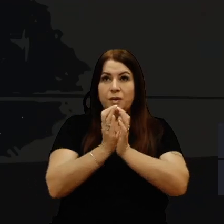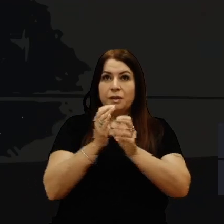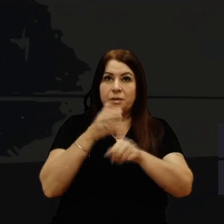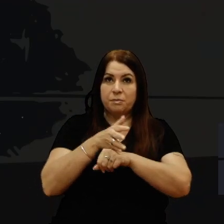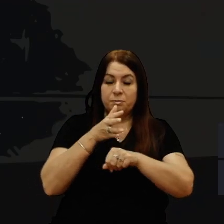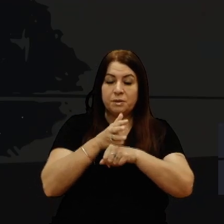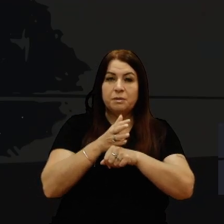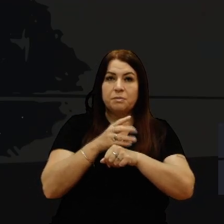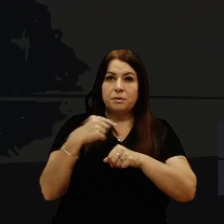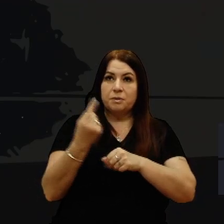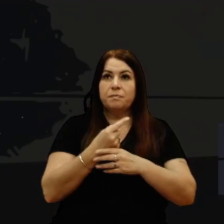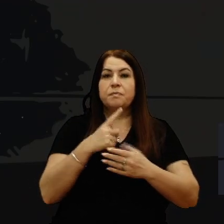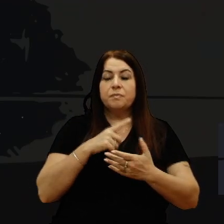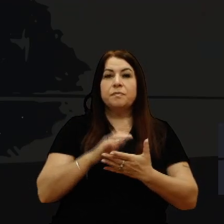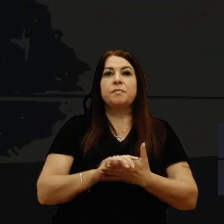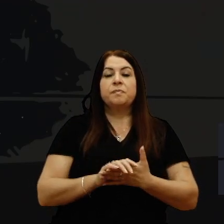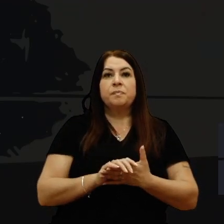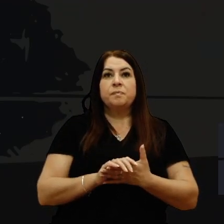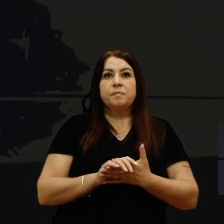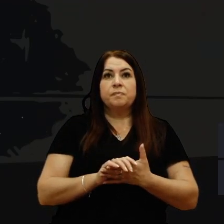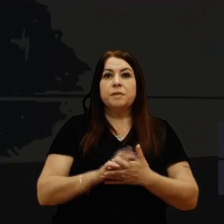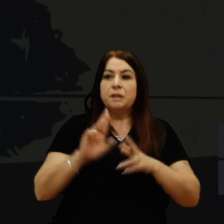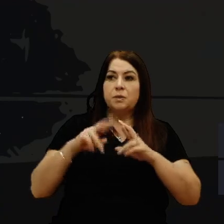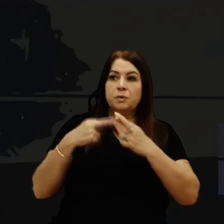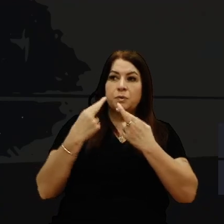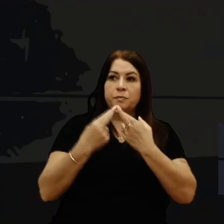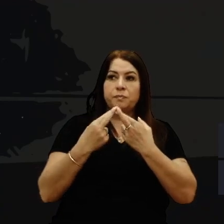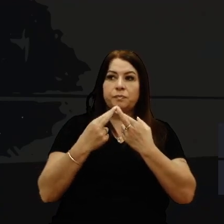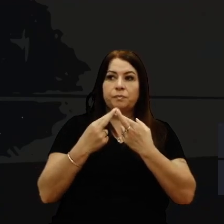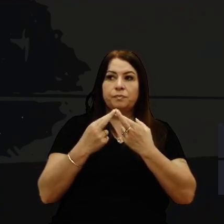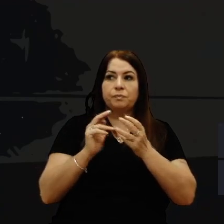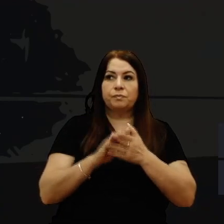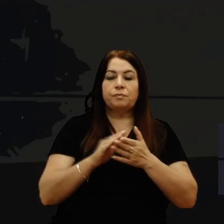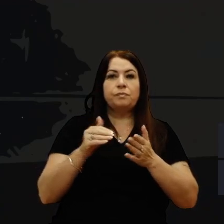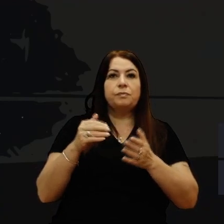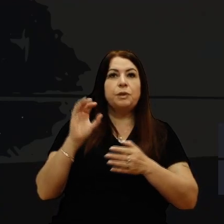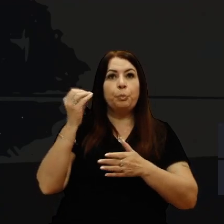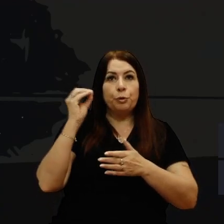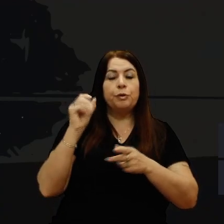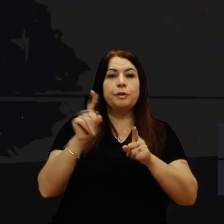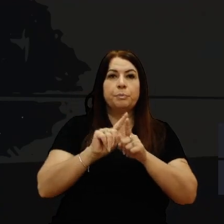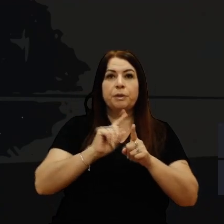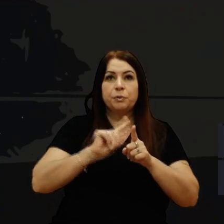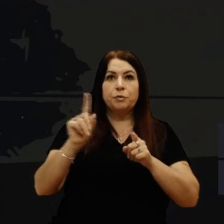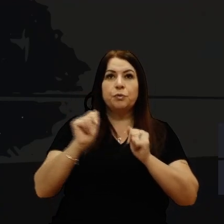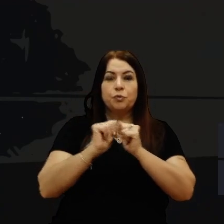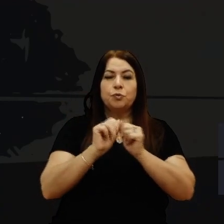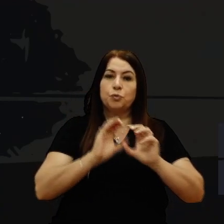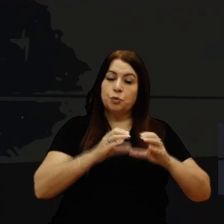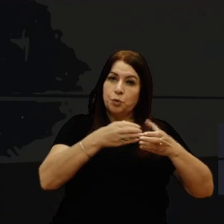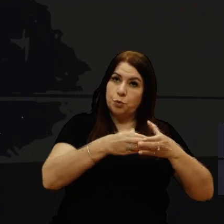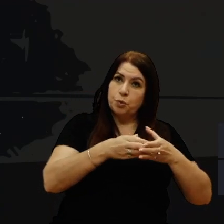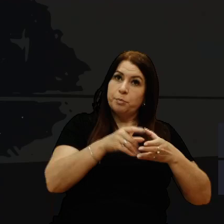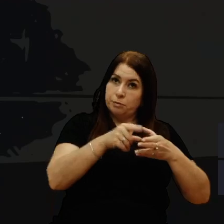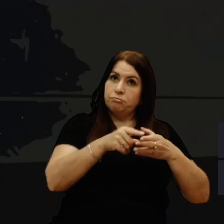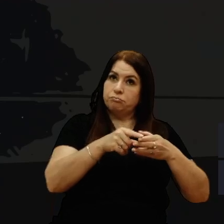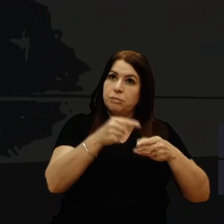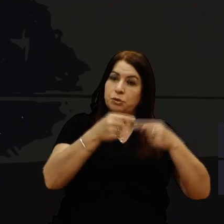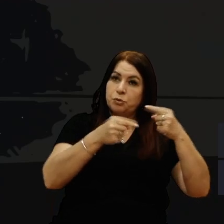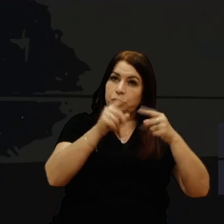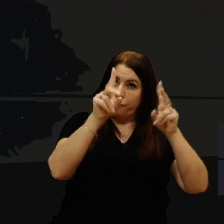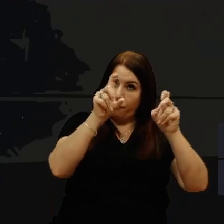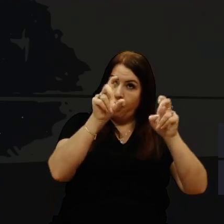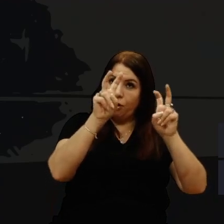Frente Parlamentar. Tivemos reunidos até em Porto Alegre, fomos através da frente, está ali a foto,